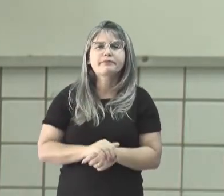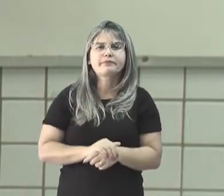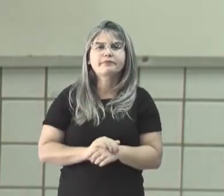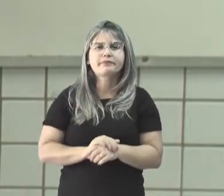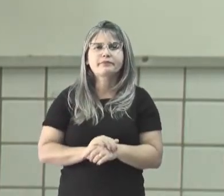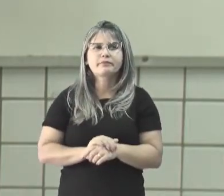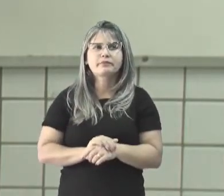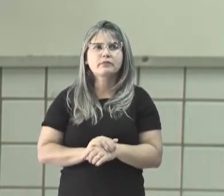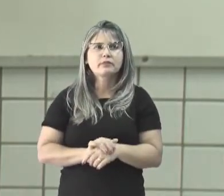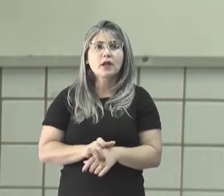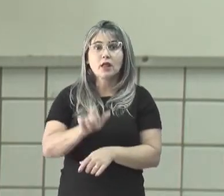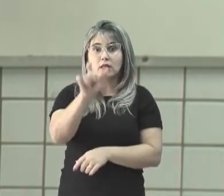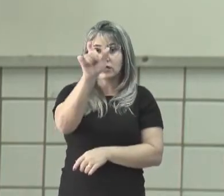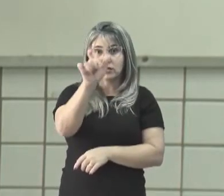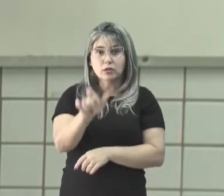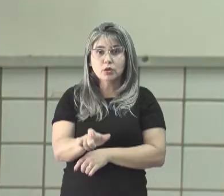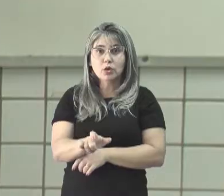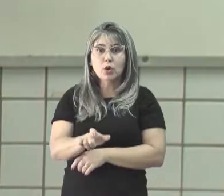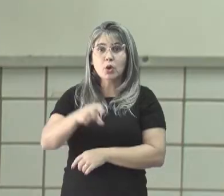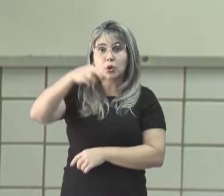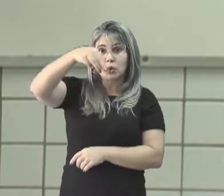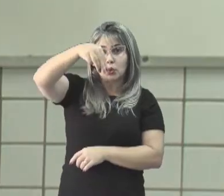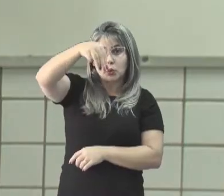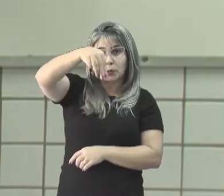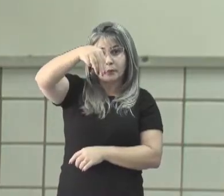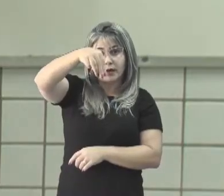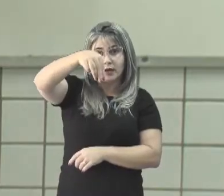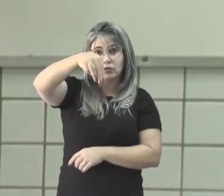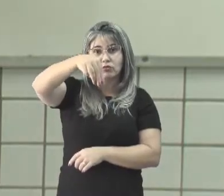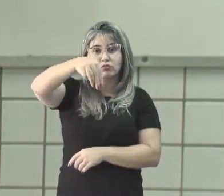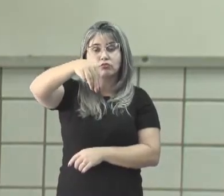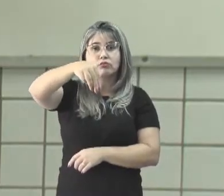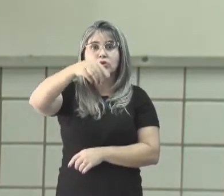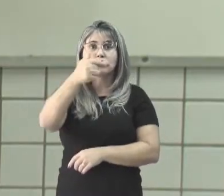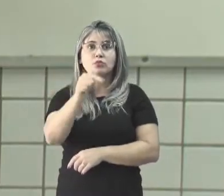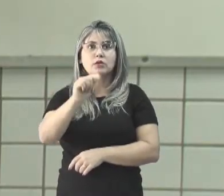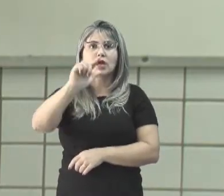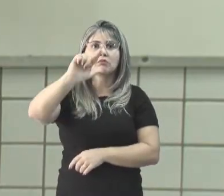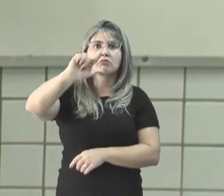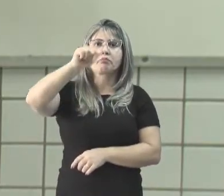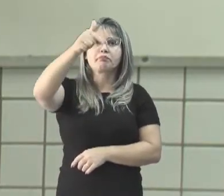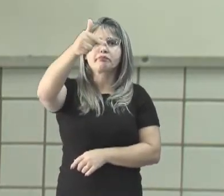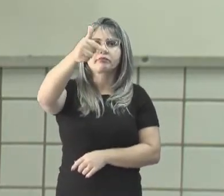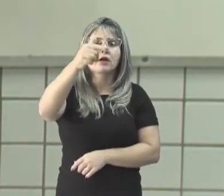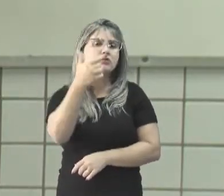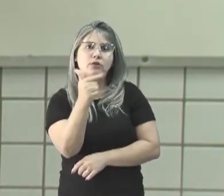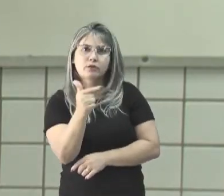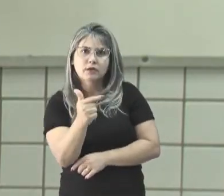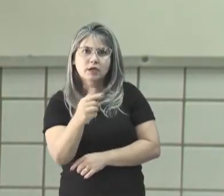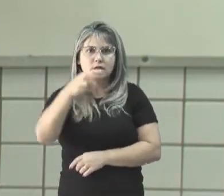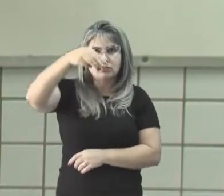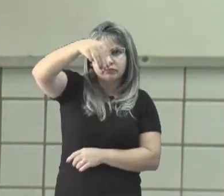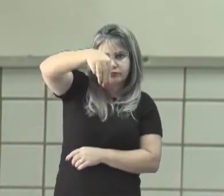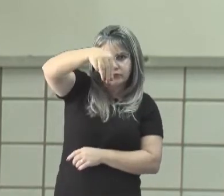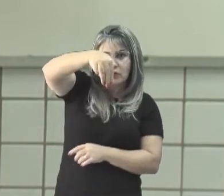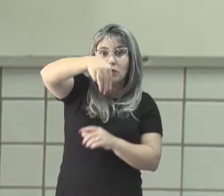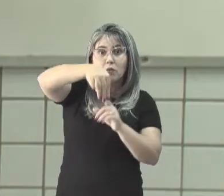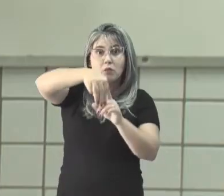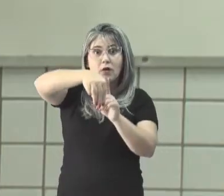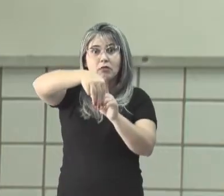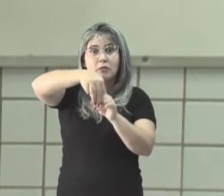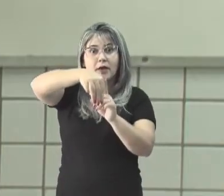professor? No metro, não tem nenhum expoente. E quando não tem, a gente sabe que é 1, né? Então, se o expoente é 1,